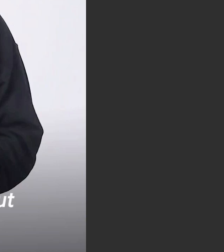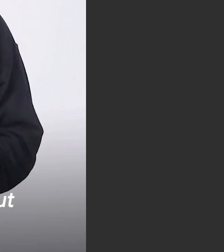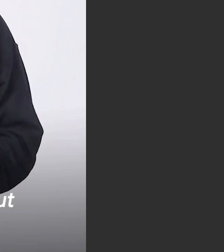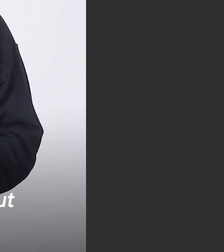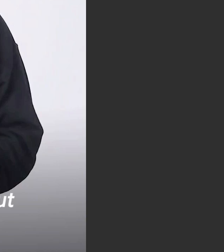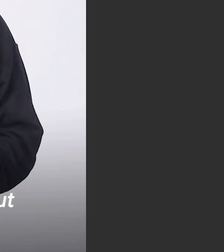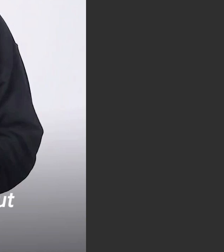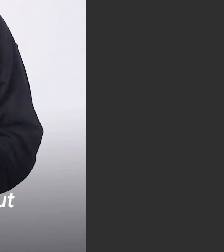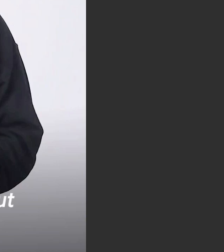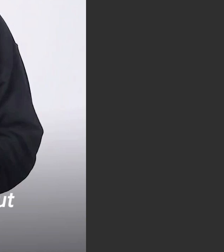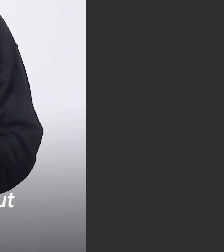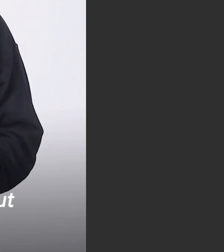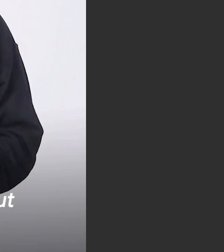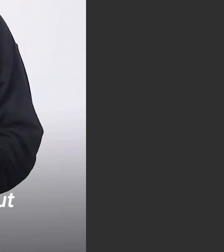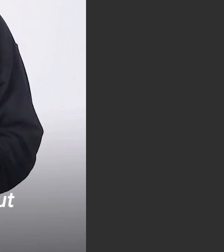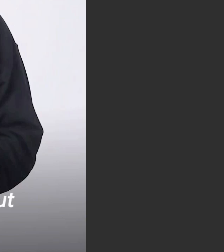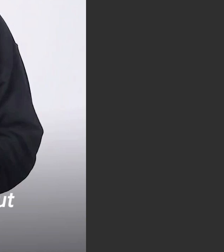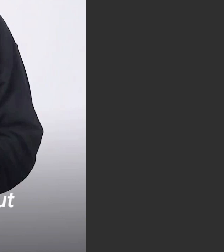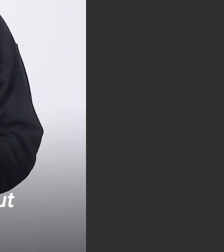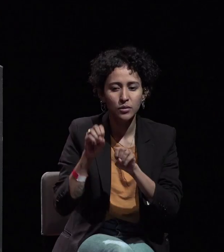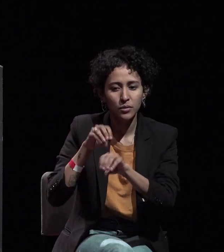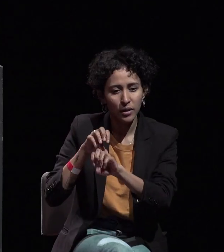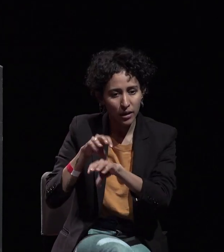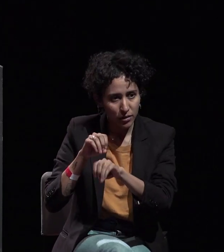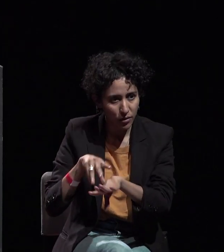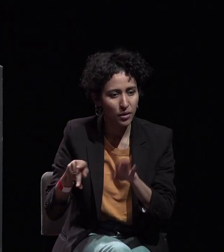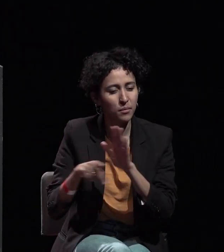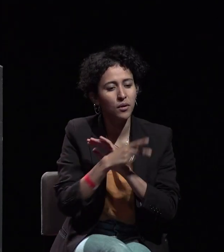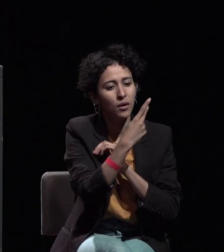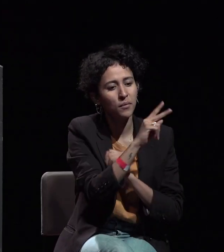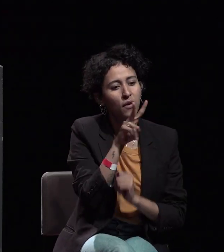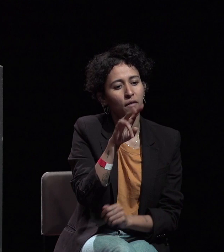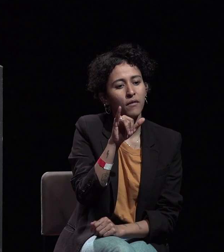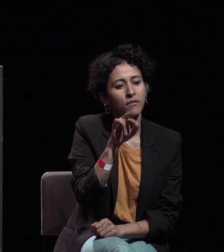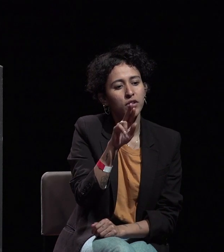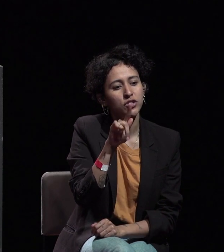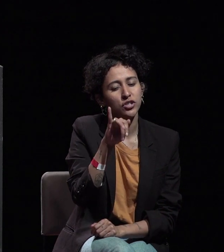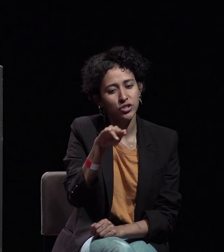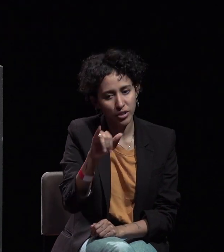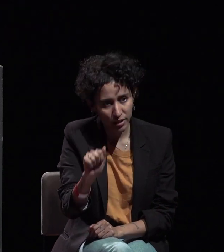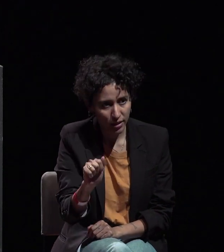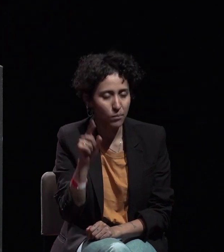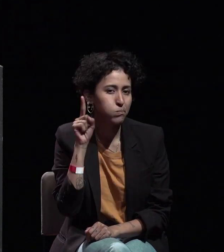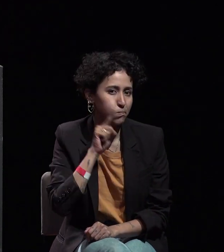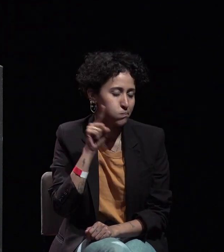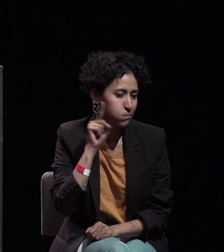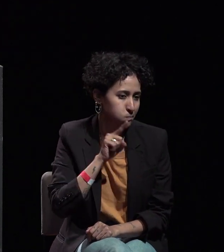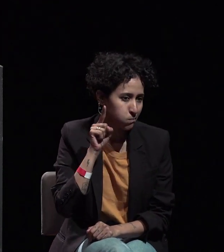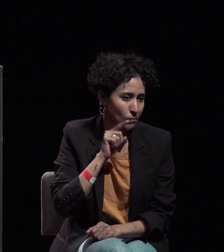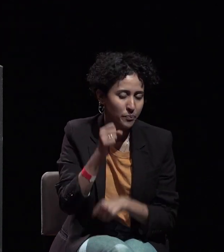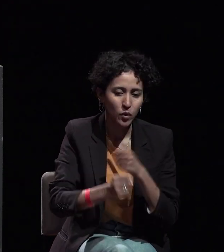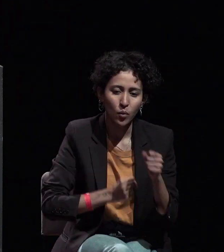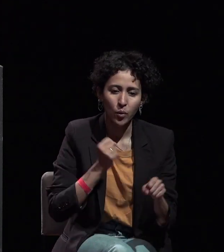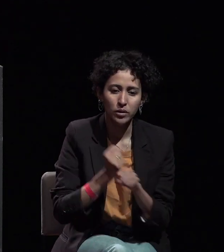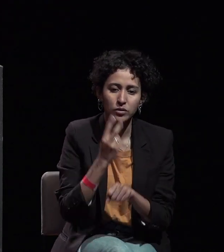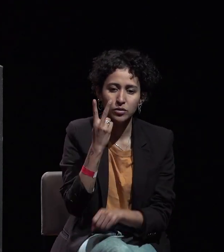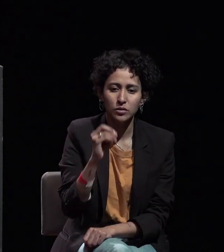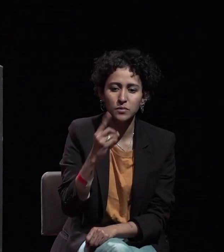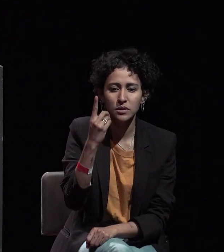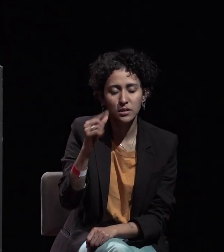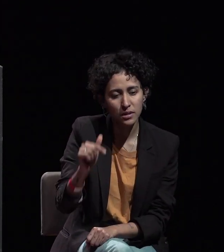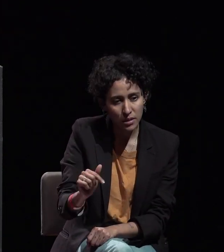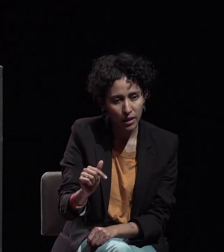educadora, nascida e criada em Richmond, Virgínia, Estados Unidos. Em 2017, tornou-se mestre em Belas Artes